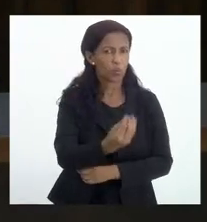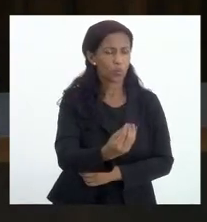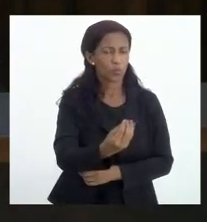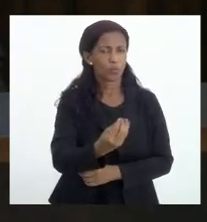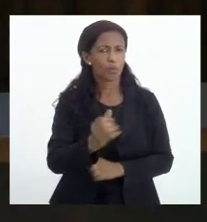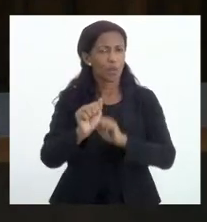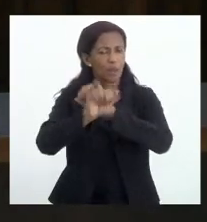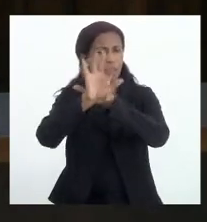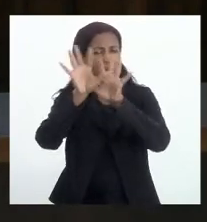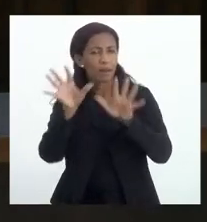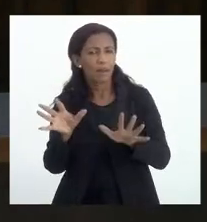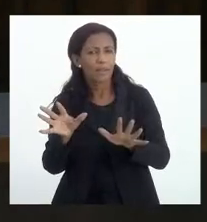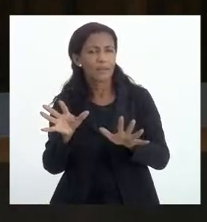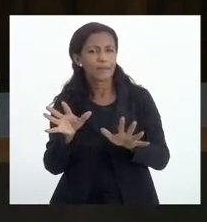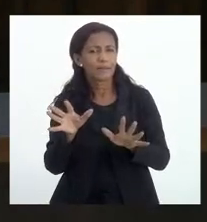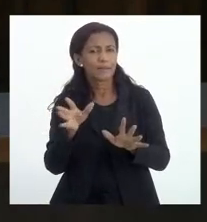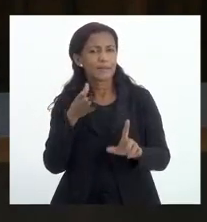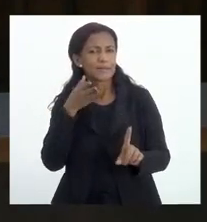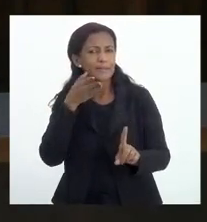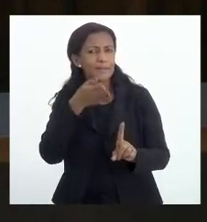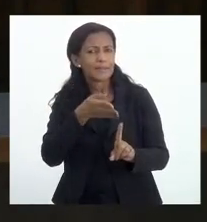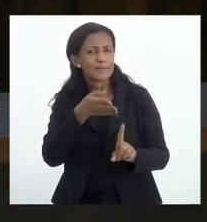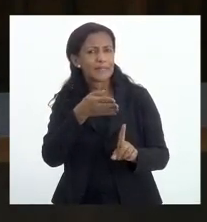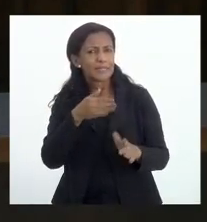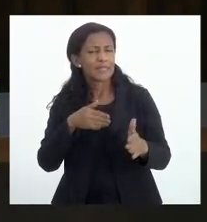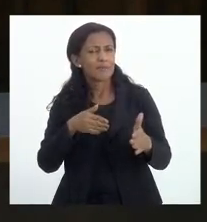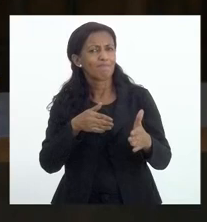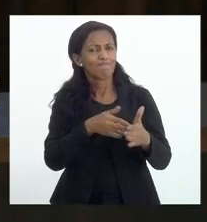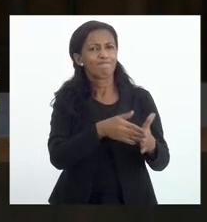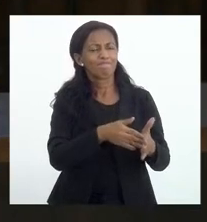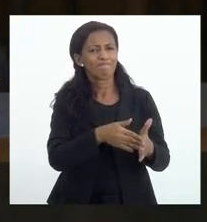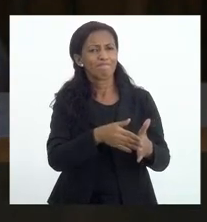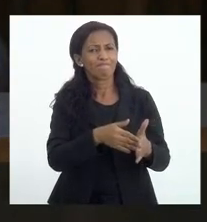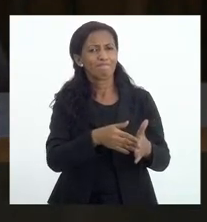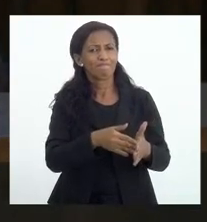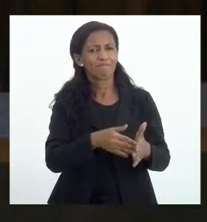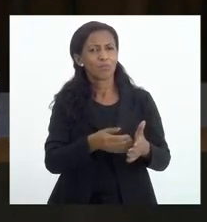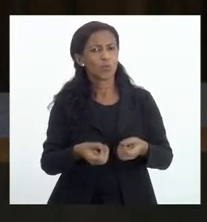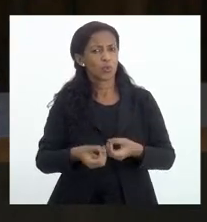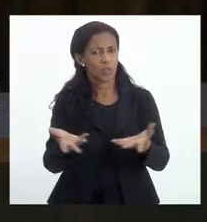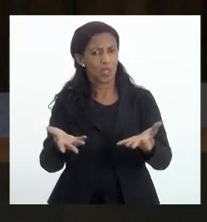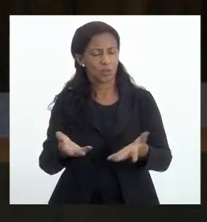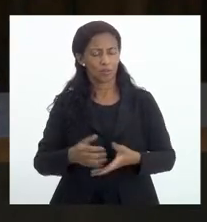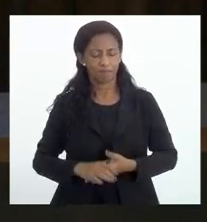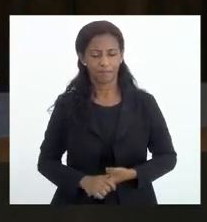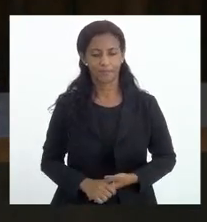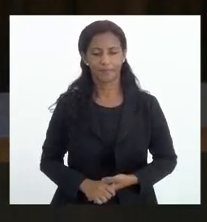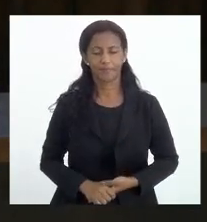a clareza dessas exceções da limitação dos gastos.